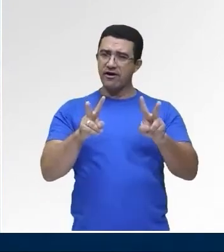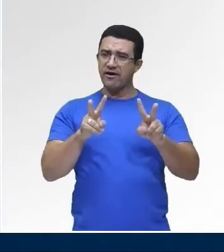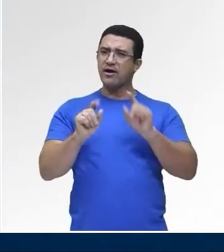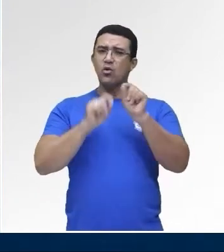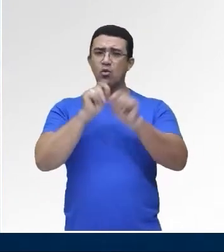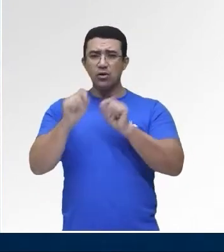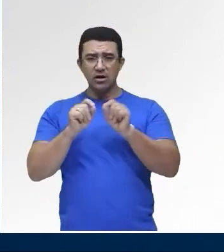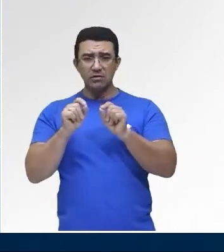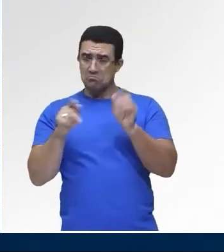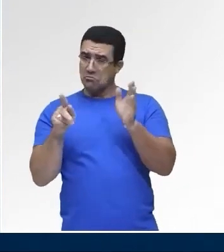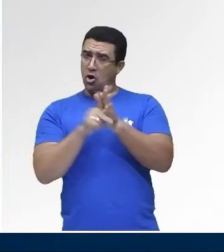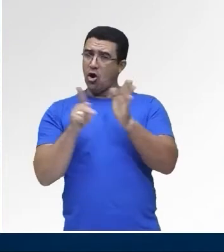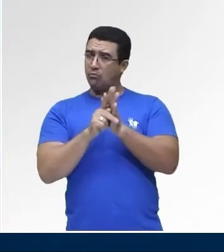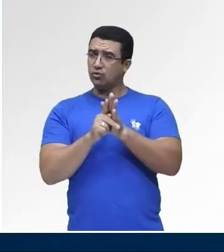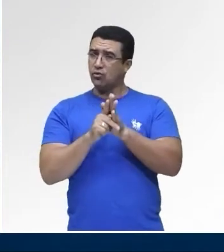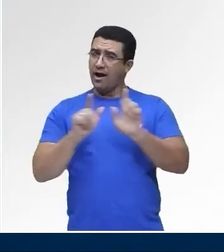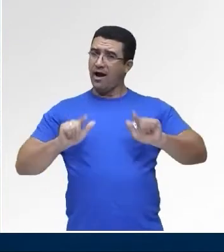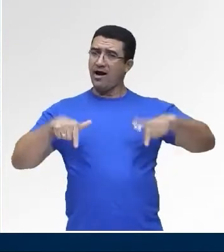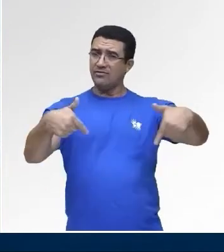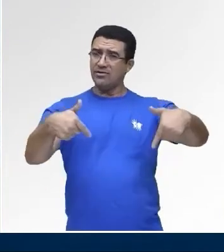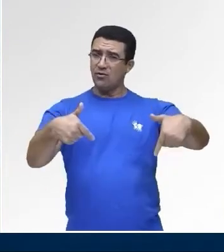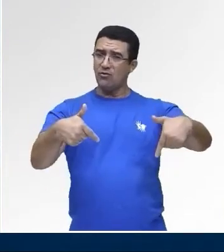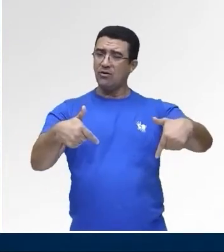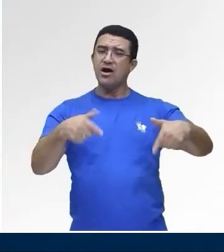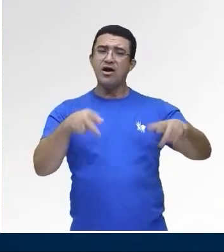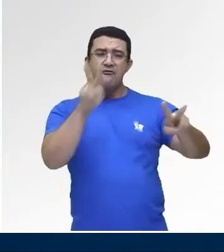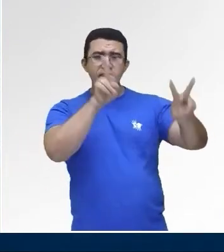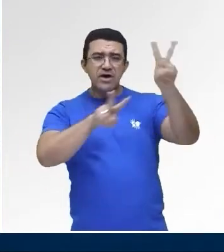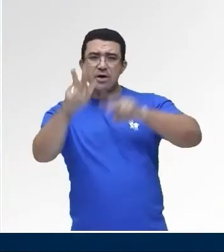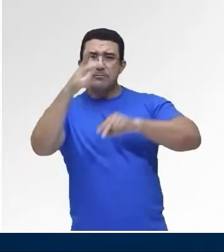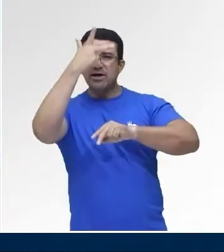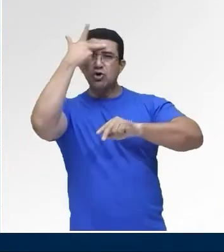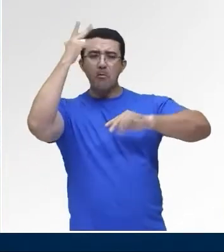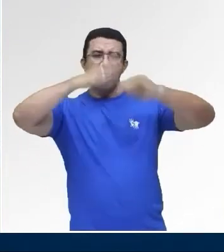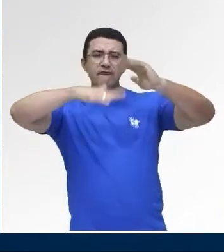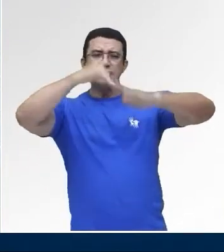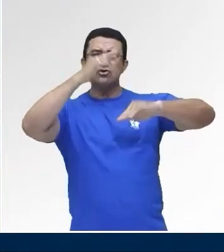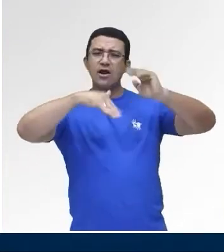pescaria, observando, né, os pescadores ali no mar,